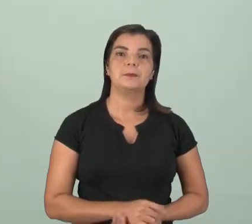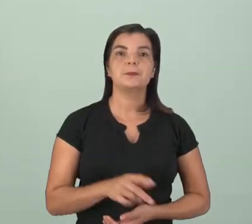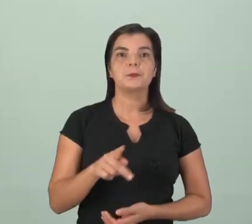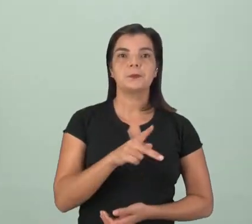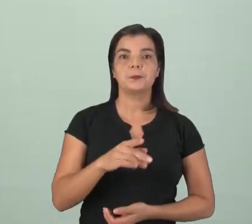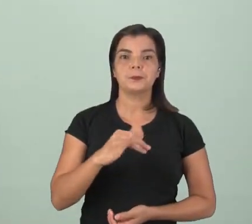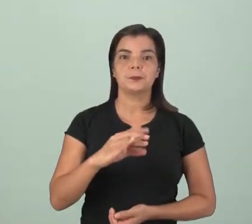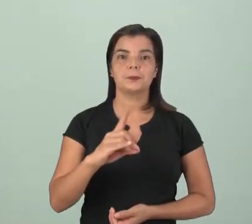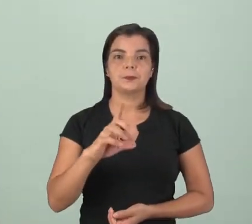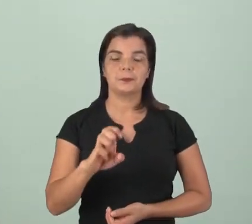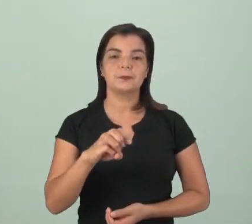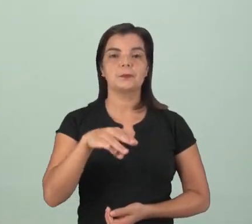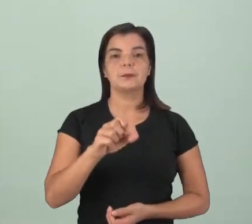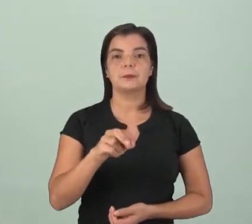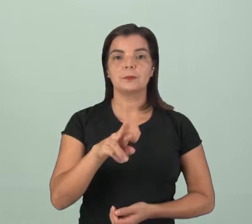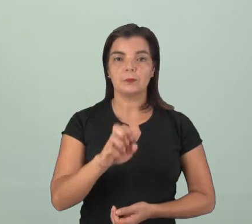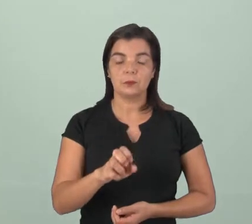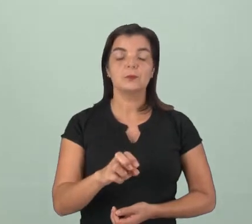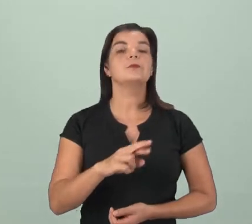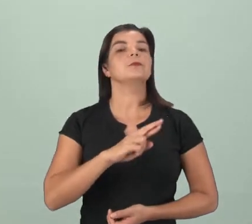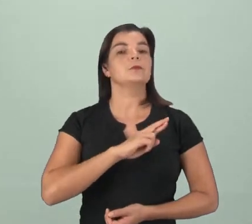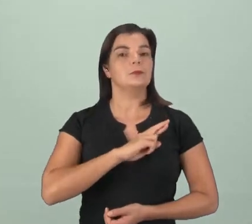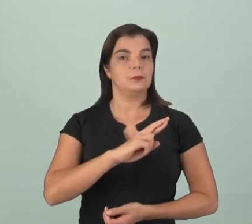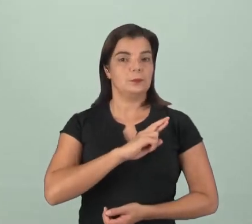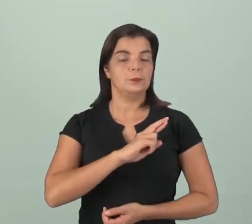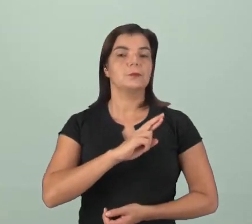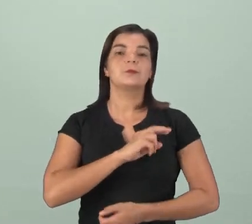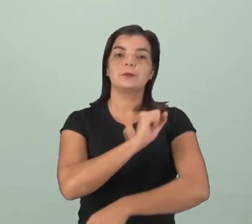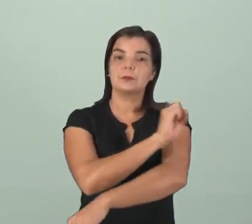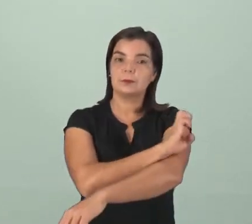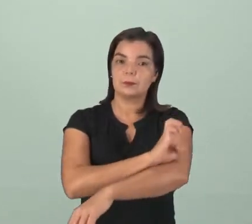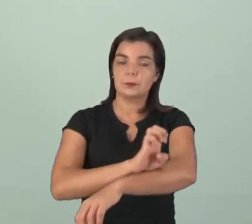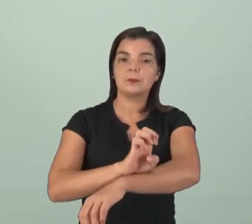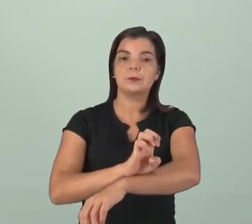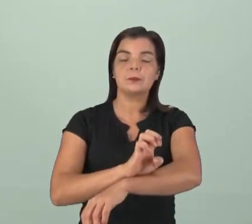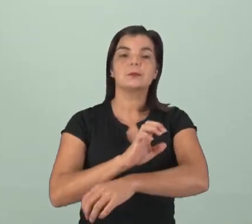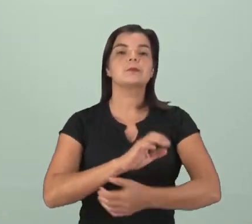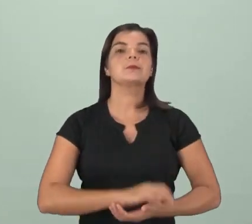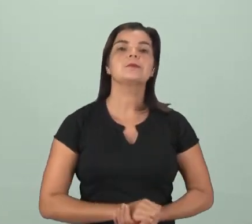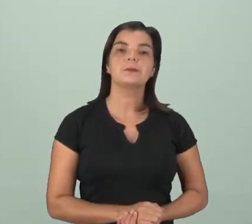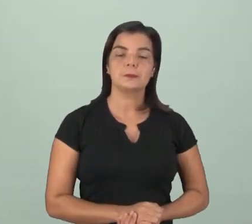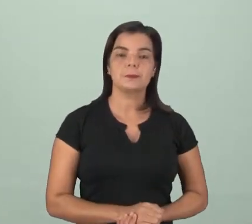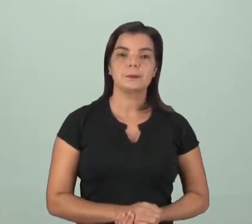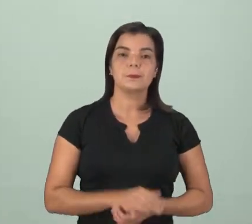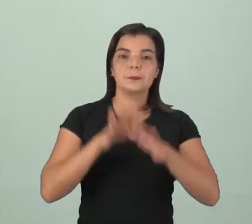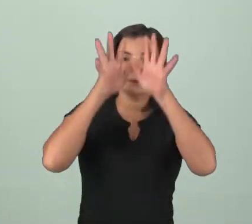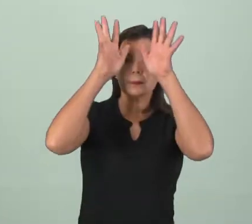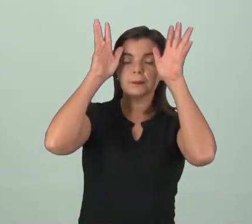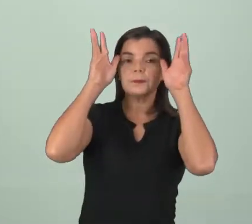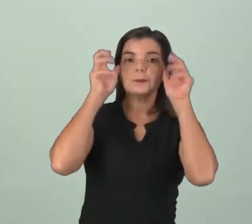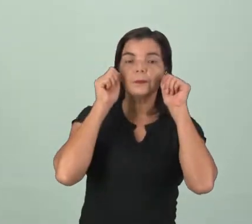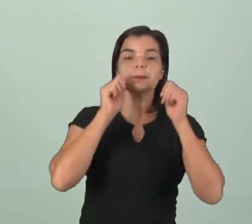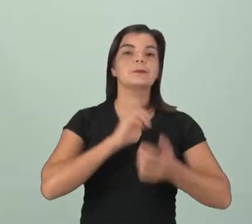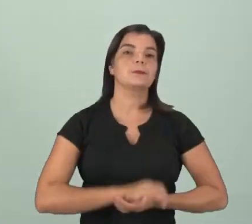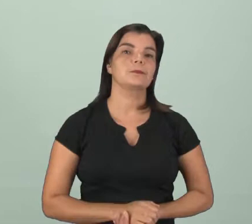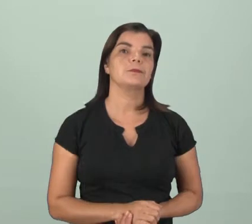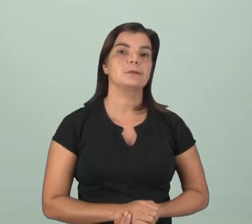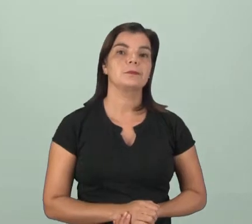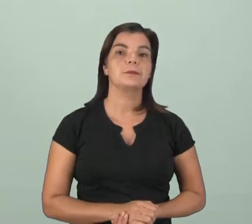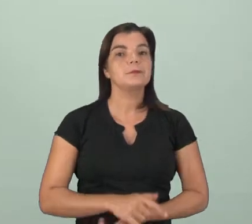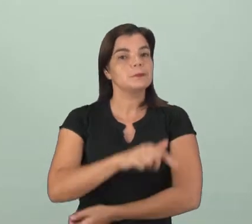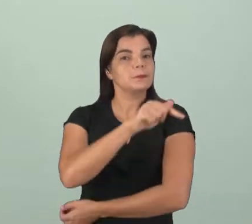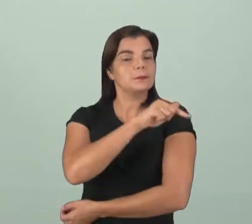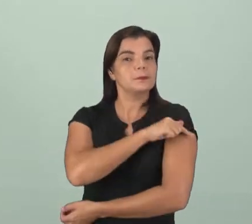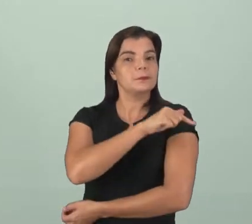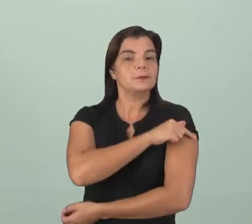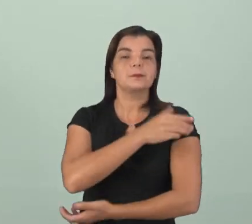Professor Cid Mauro, assessor de ensino religioso da Secretaria de Educação do Estado do Acre, com vocês do